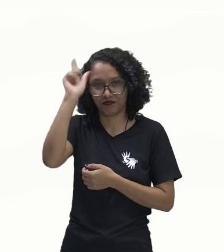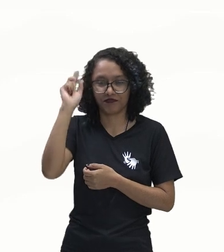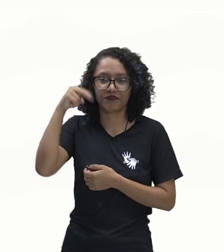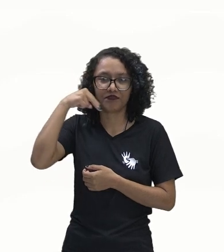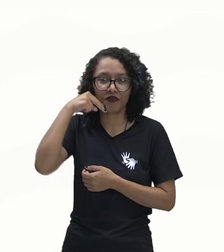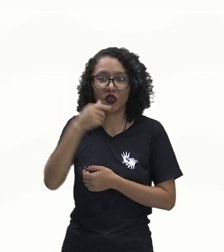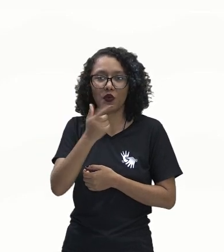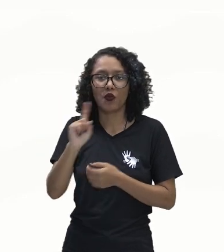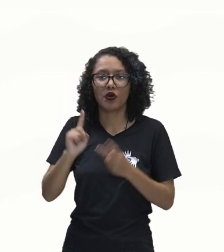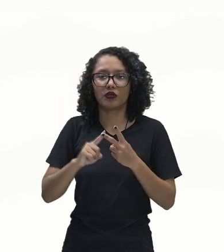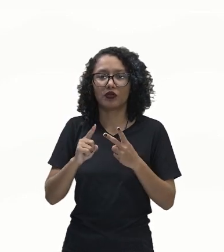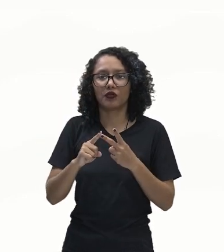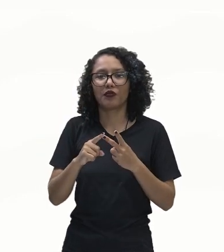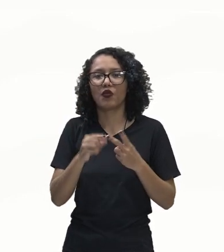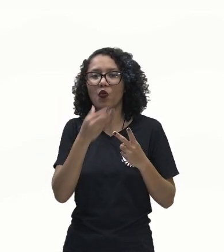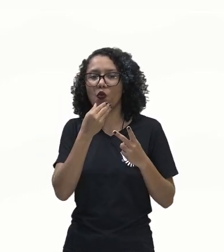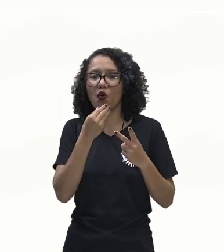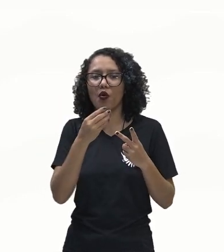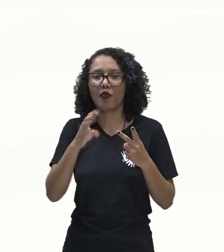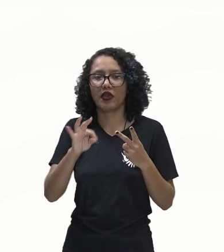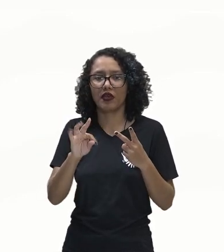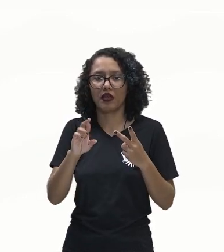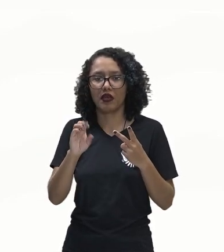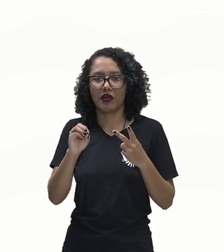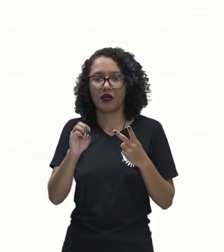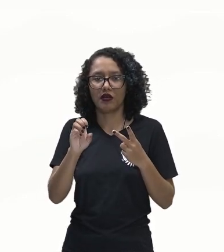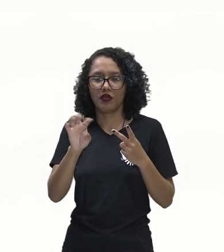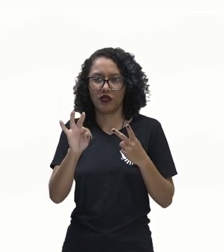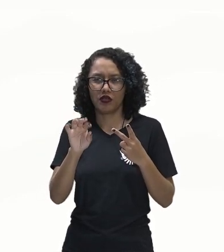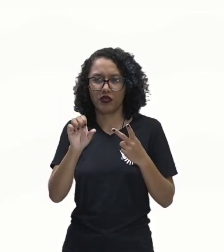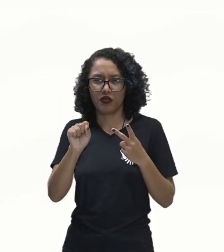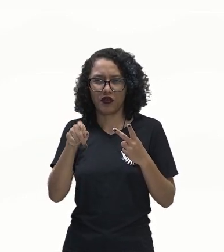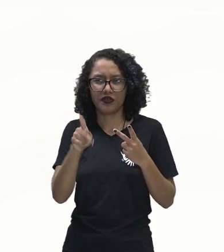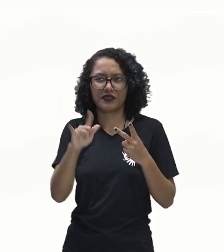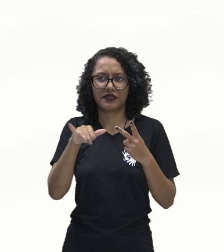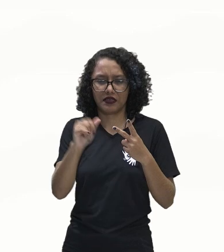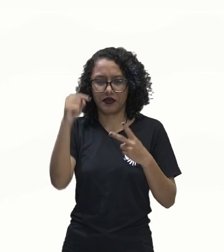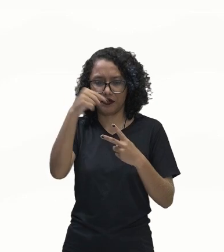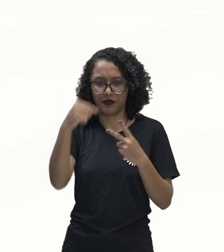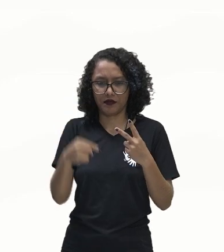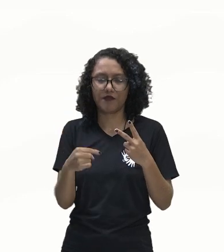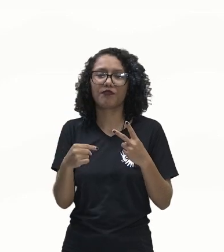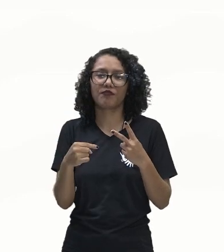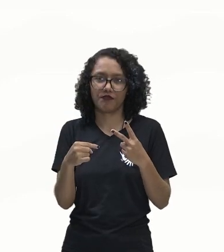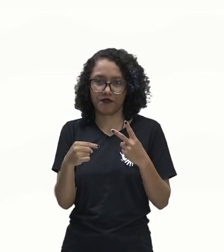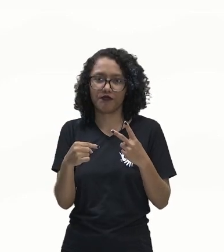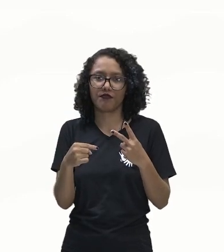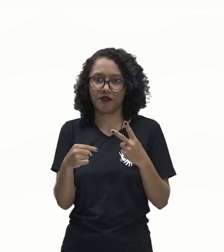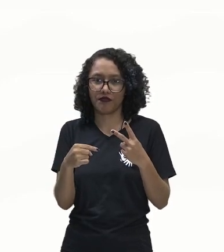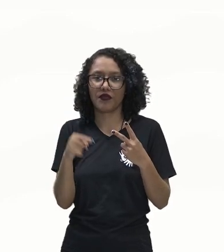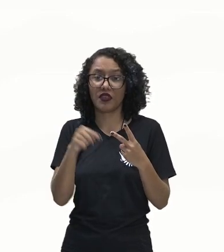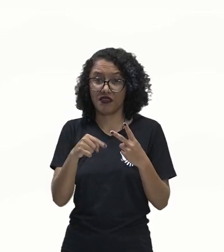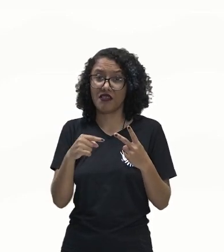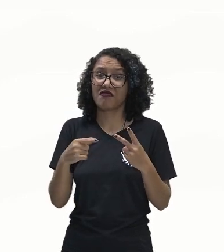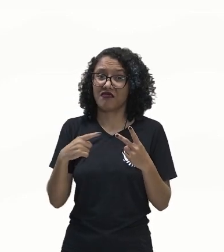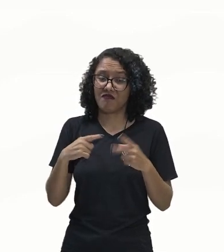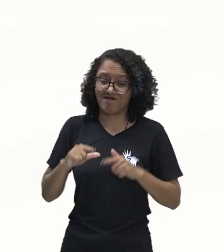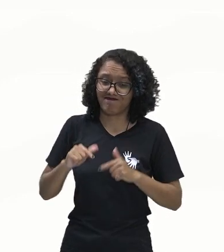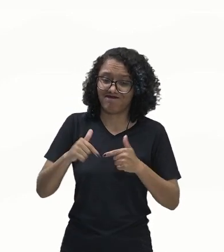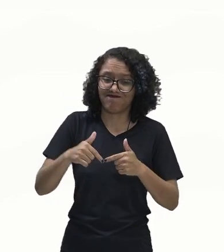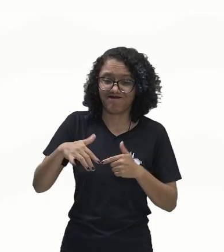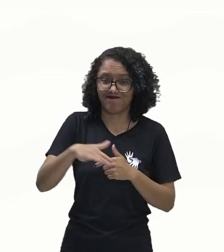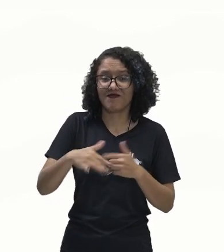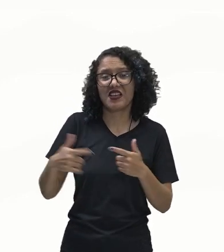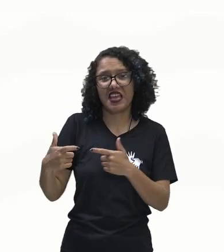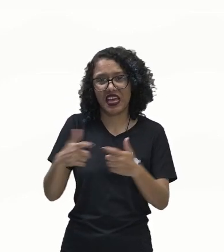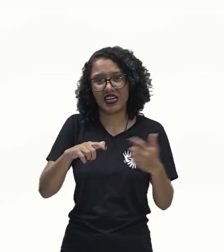e Trotsky também, que vai atuar principalmente na Revolução, na Guerra Civil da Rússia, que a gente vai tratar mais à